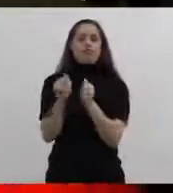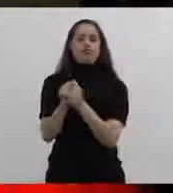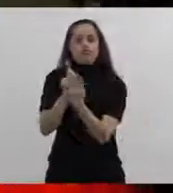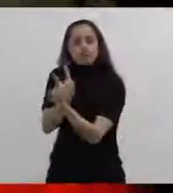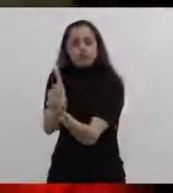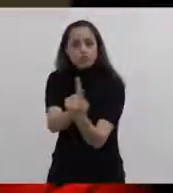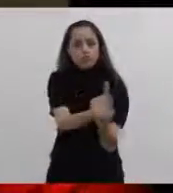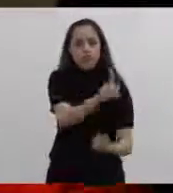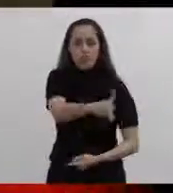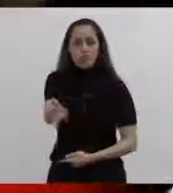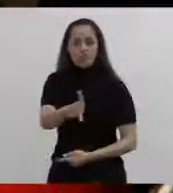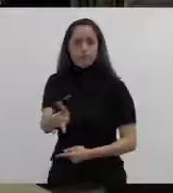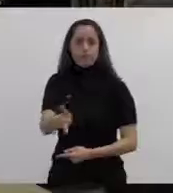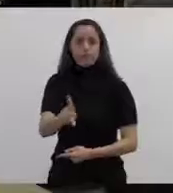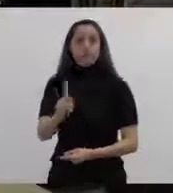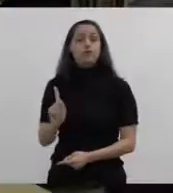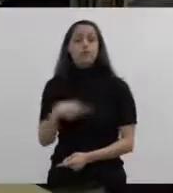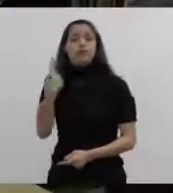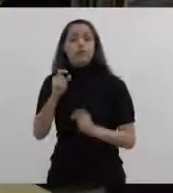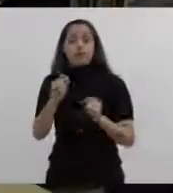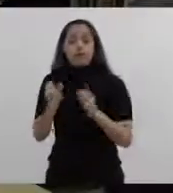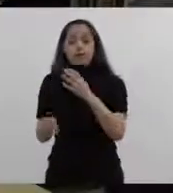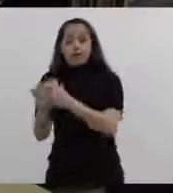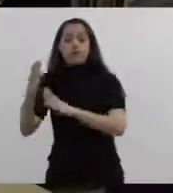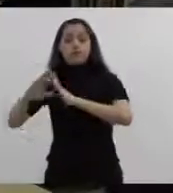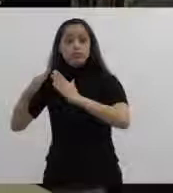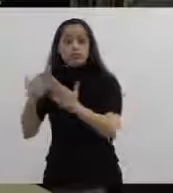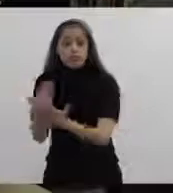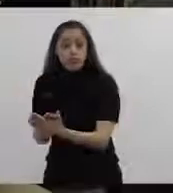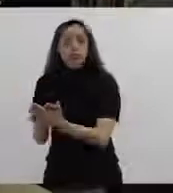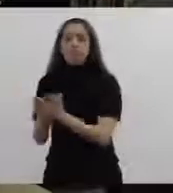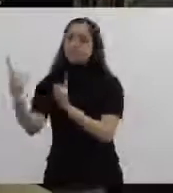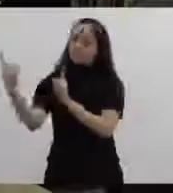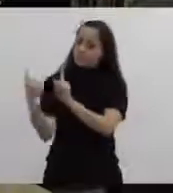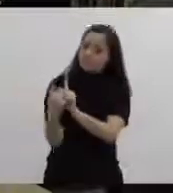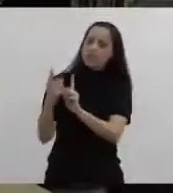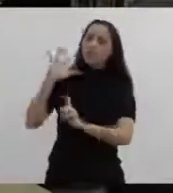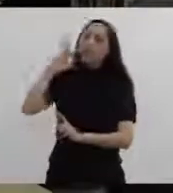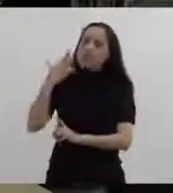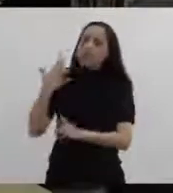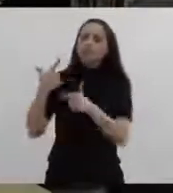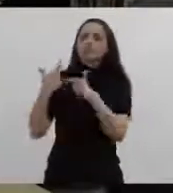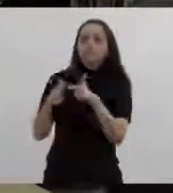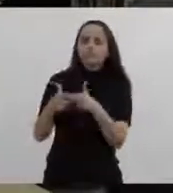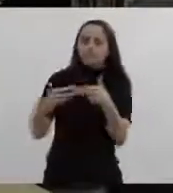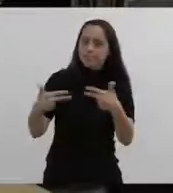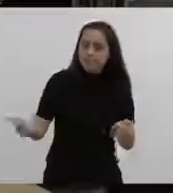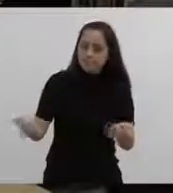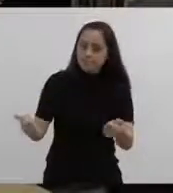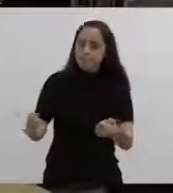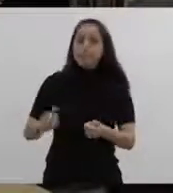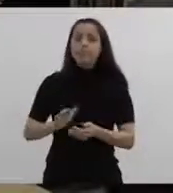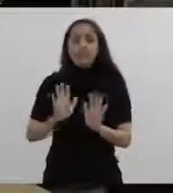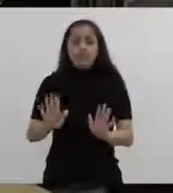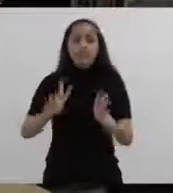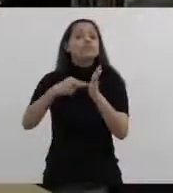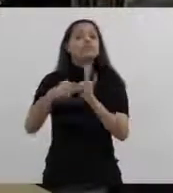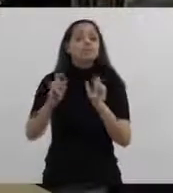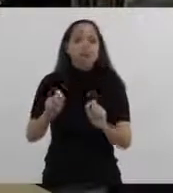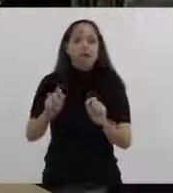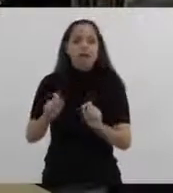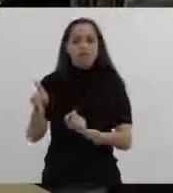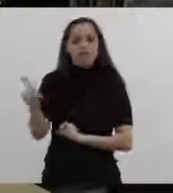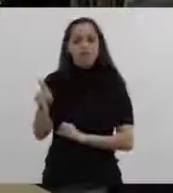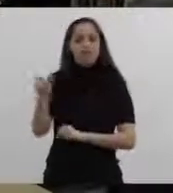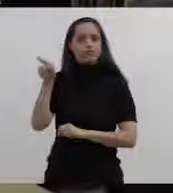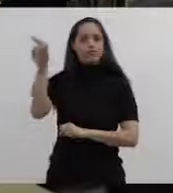em conjunto para os docentes. A escola em que estamos é uma das escolas que nesse ano passou a adotar o regime de professor por